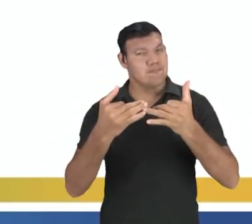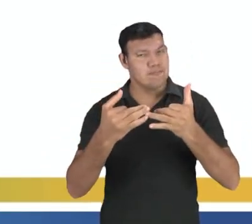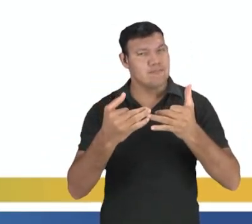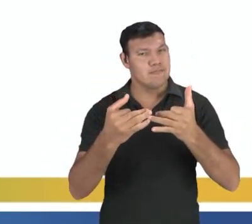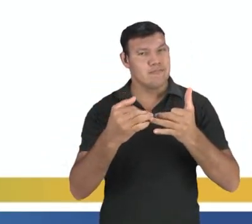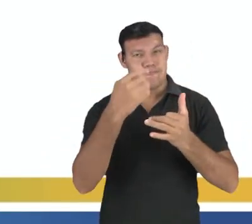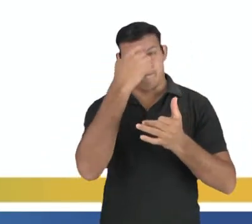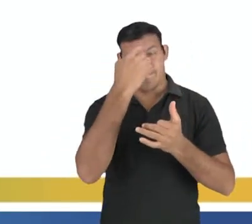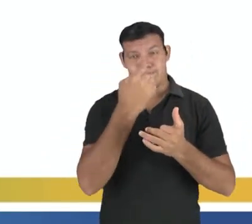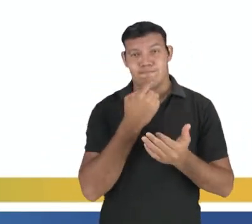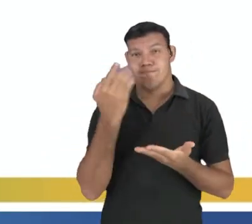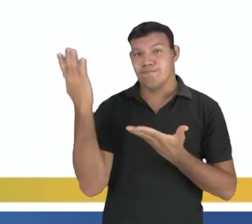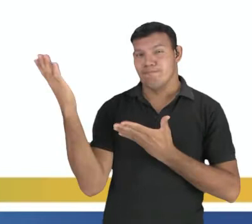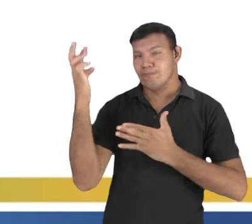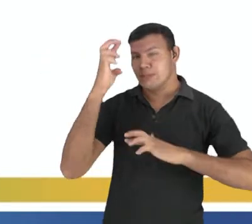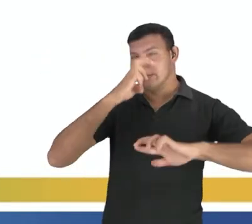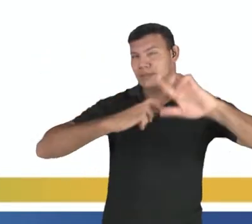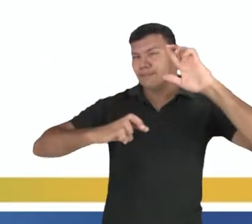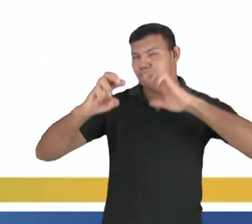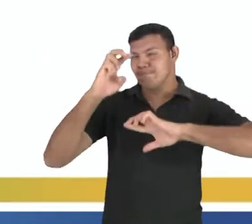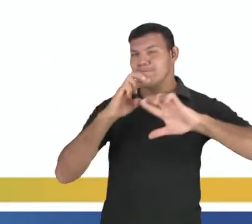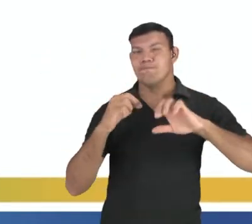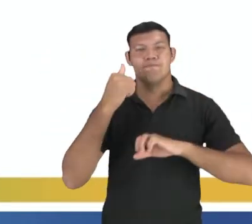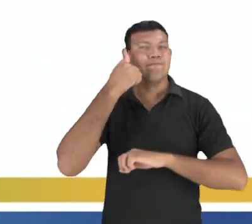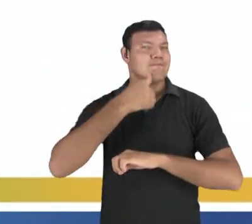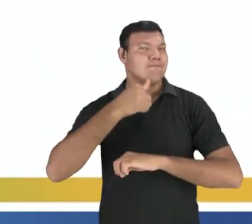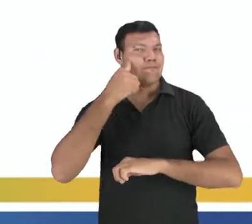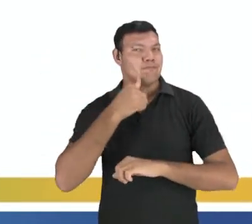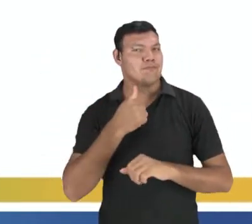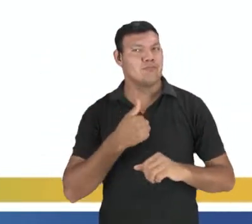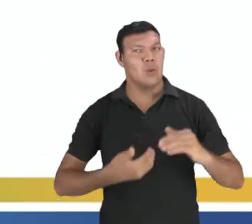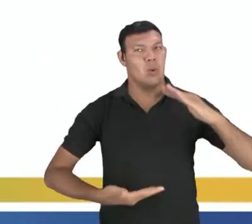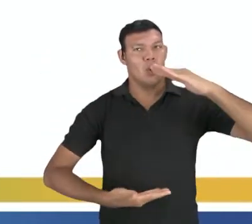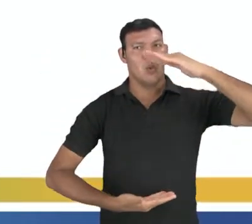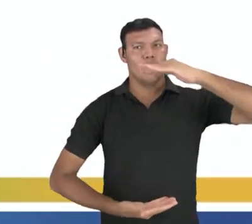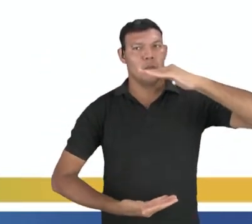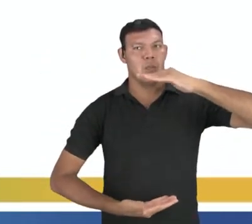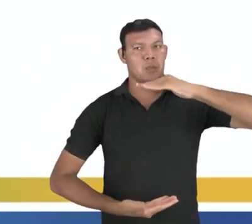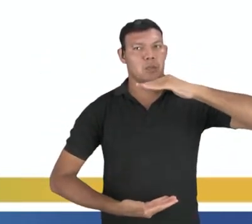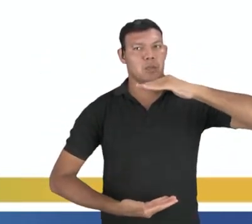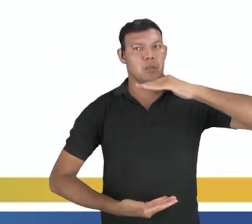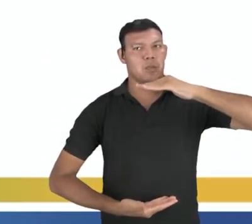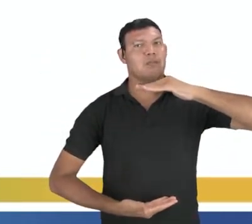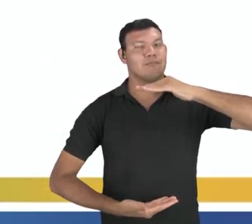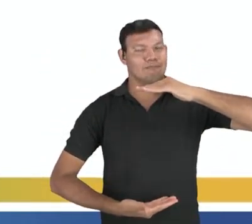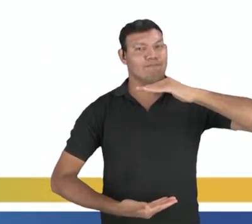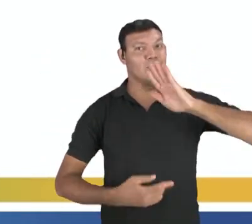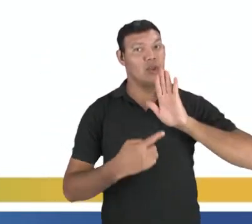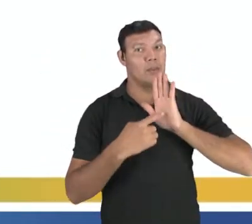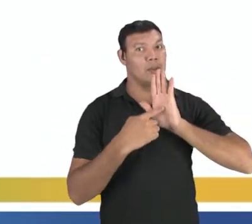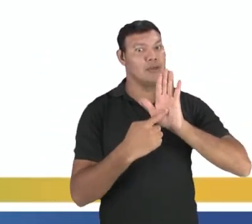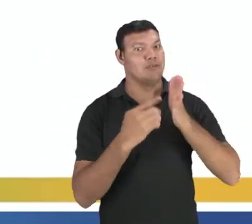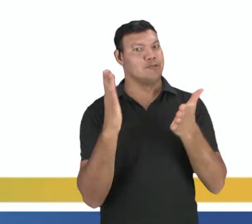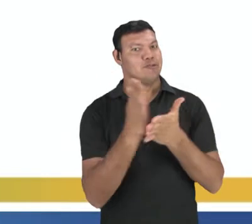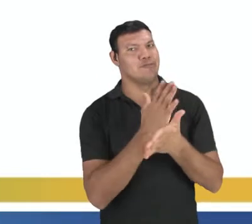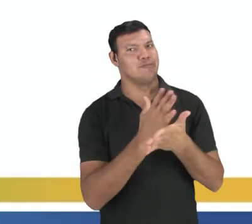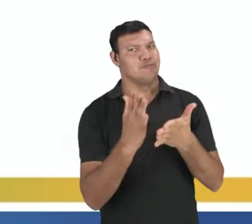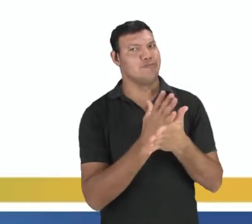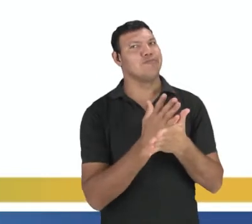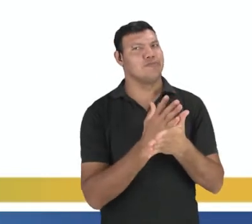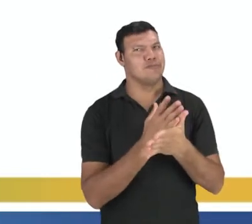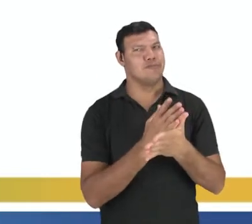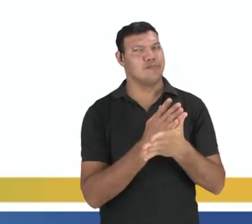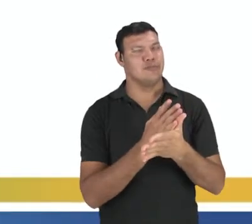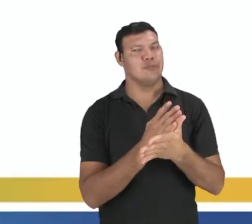onde nós temos aí essa mulher segurando essa lousa, mostrando algumas partes da geometria, né?